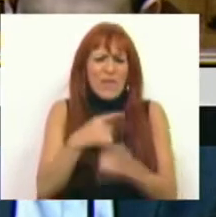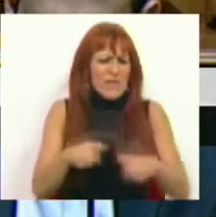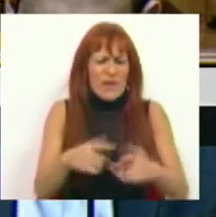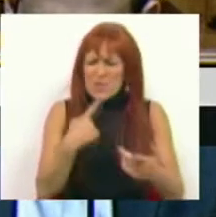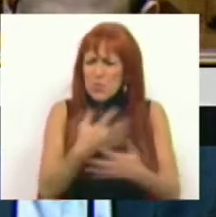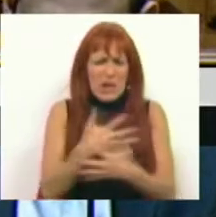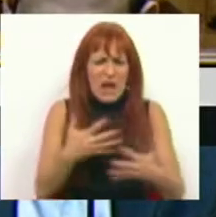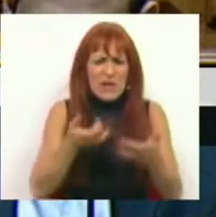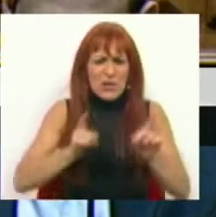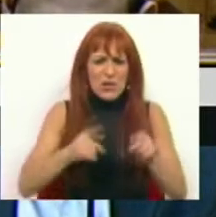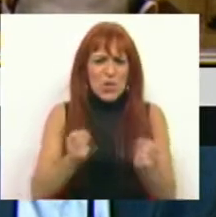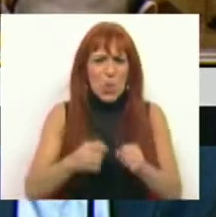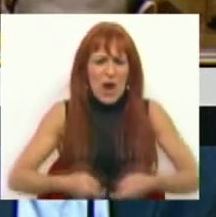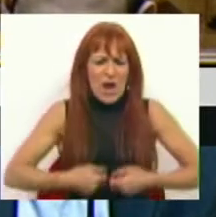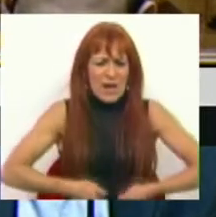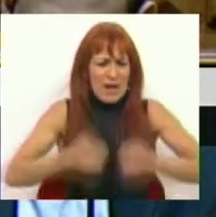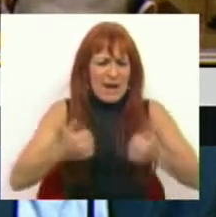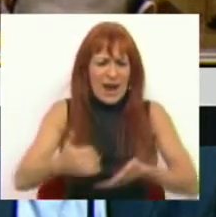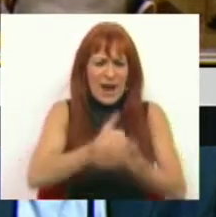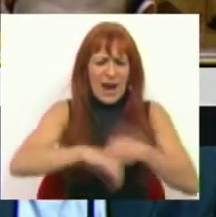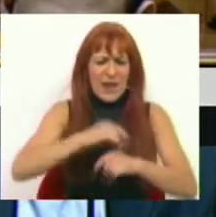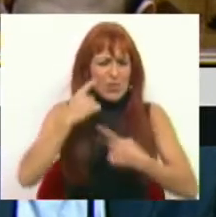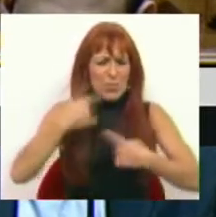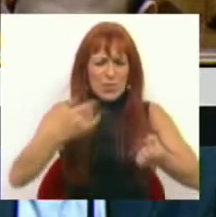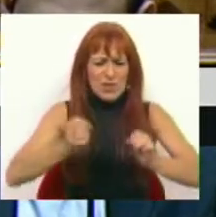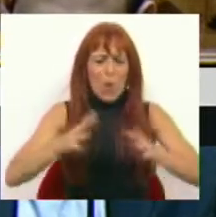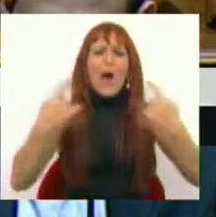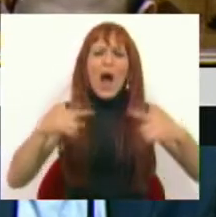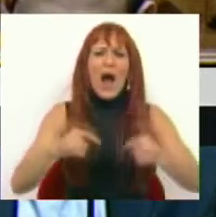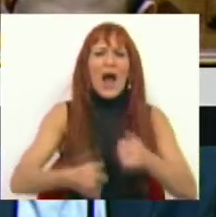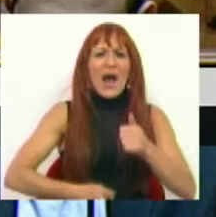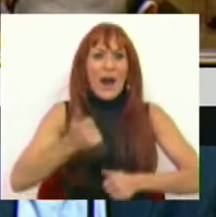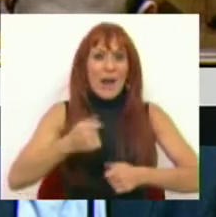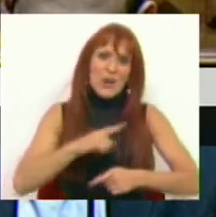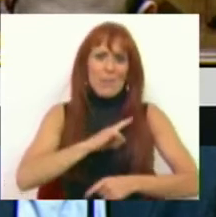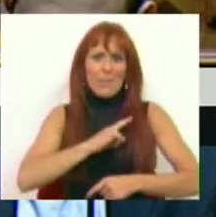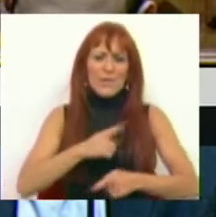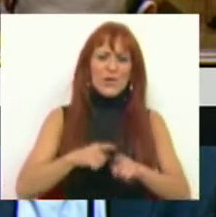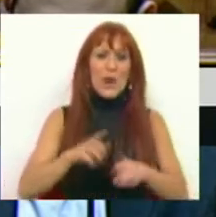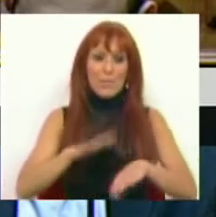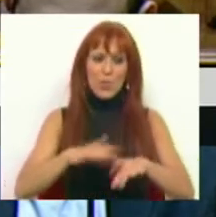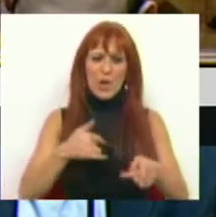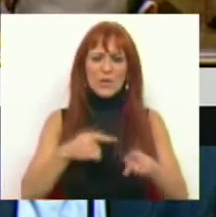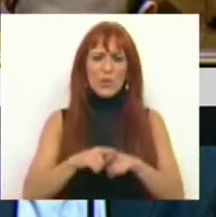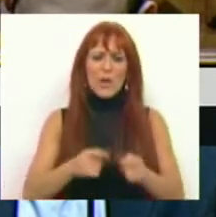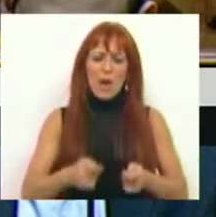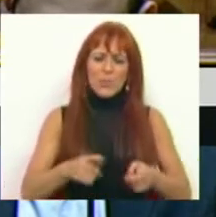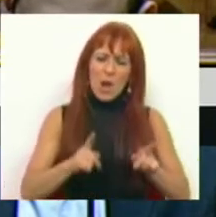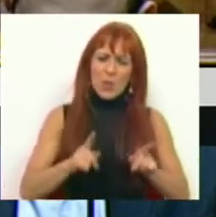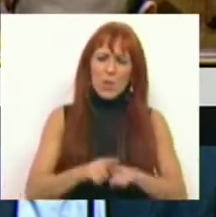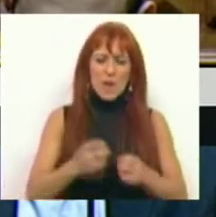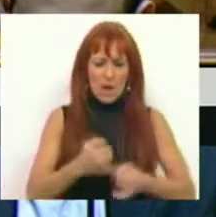diferenças significativas, não há ganhos para o público. Há sim ganhos para os privados e por isso é que eles estão apostados